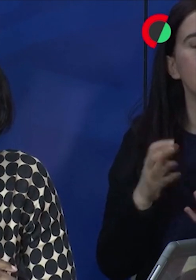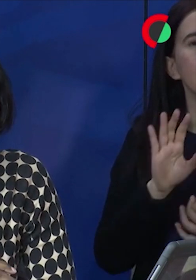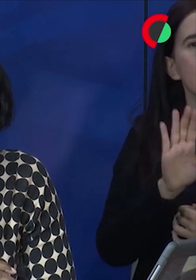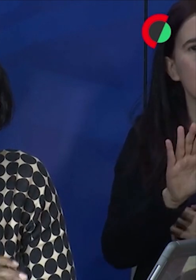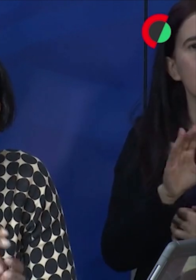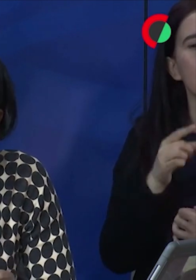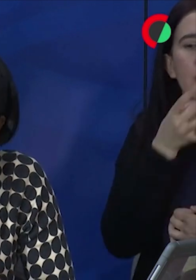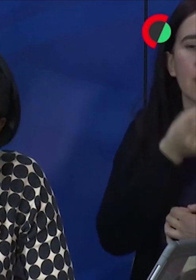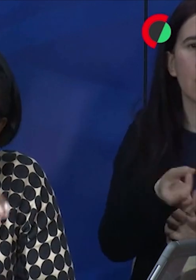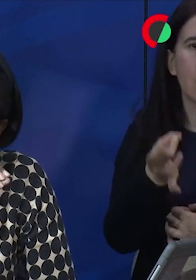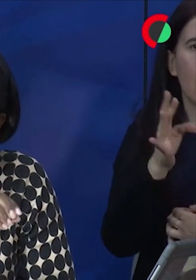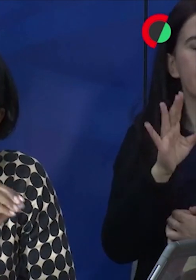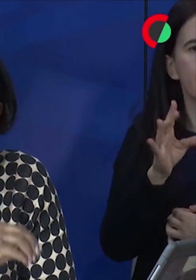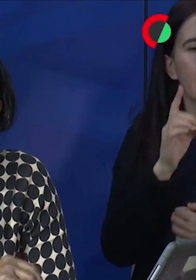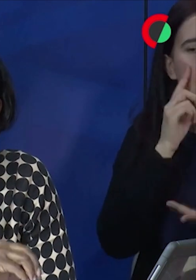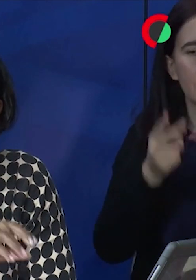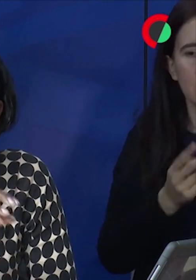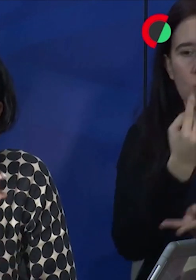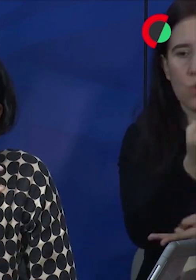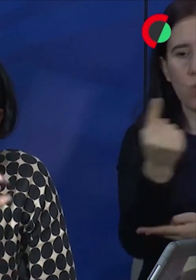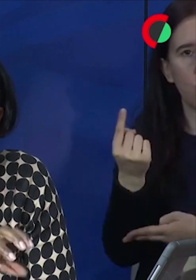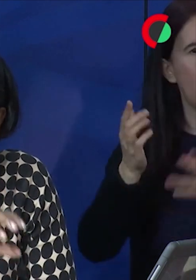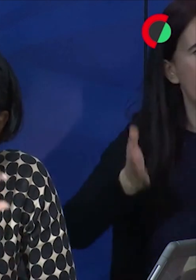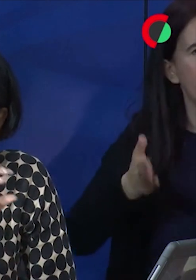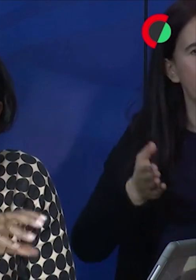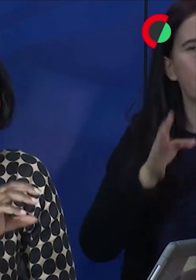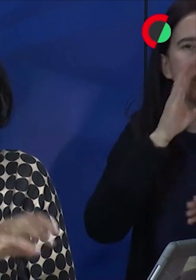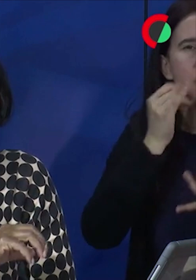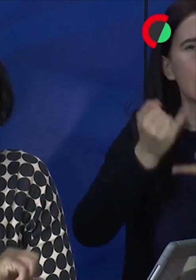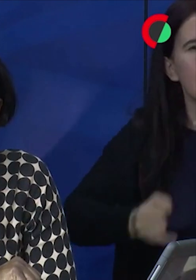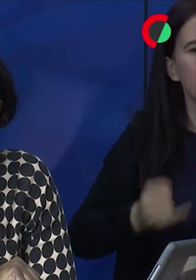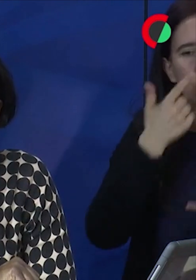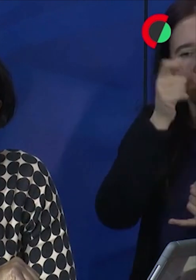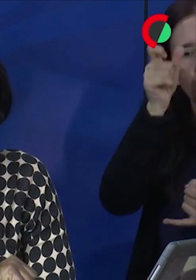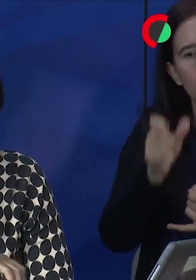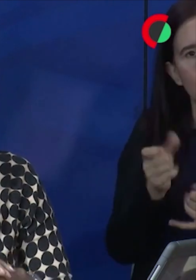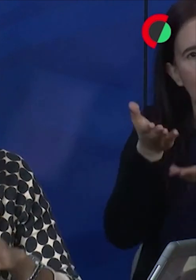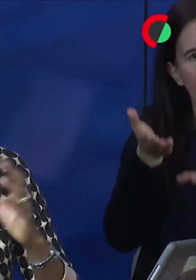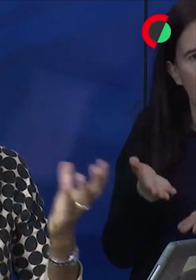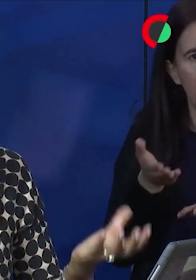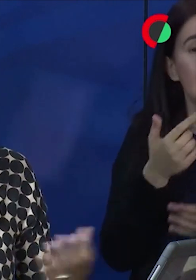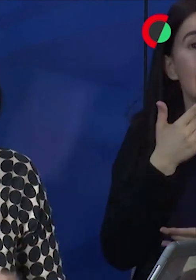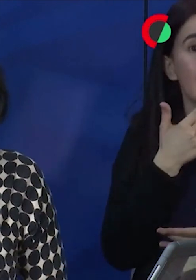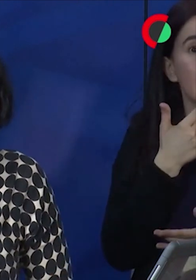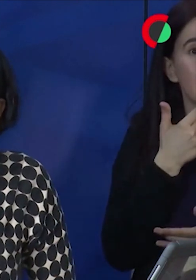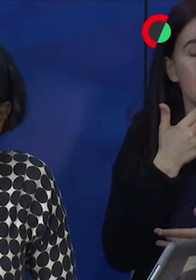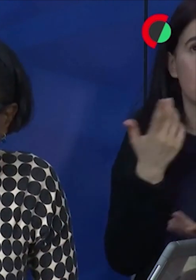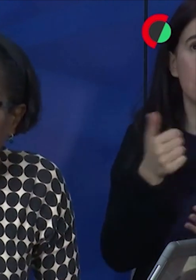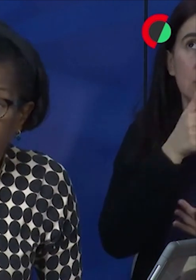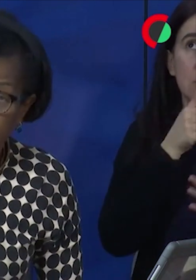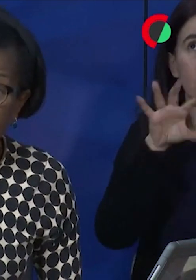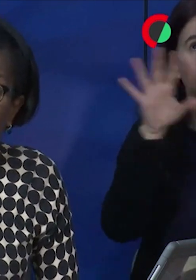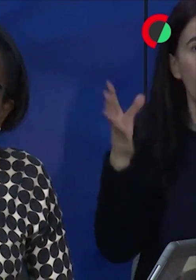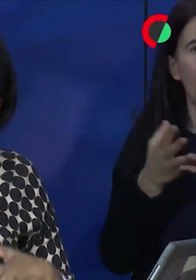que dispense a avaliação caso a caso do risco concreto que aquela pessoa corre. Portanto, aquilo que há é uma decisão